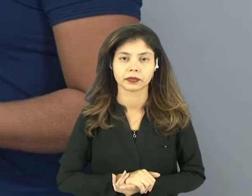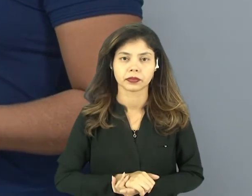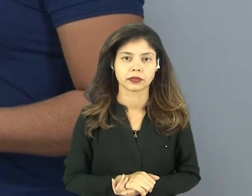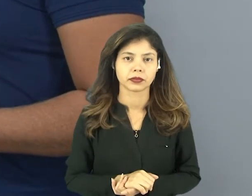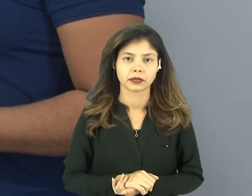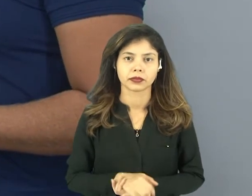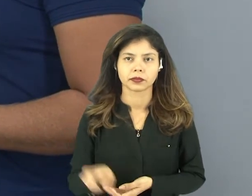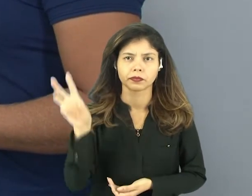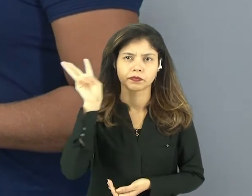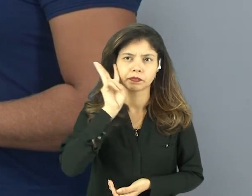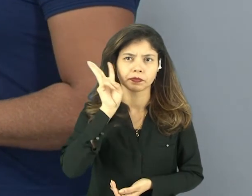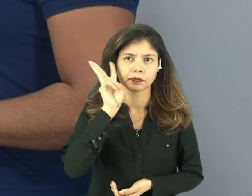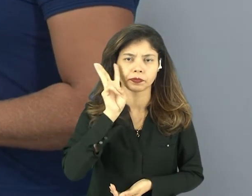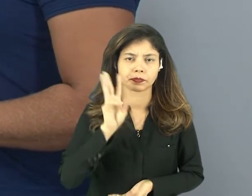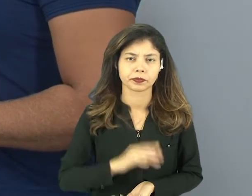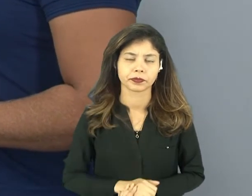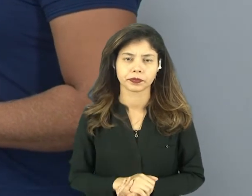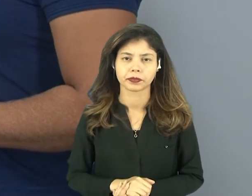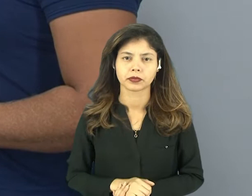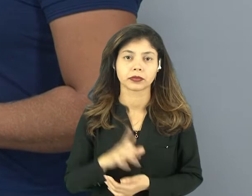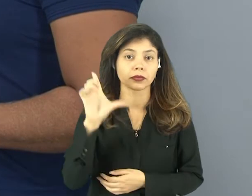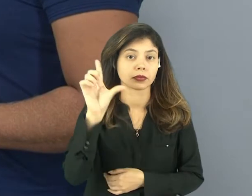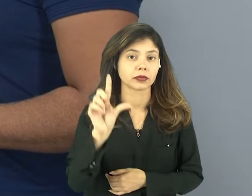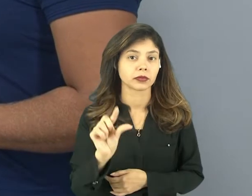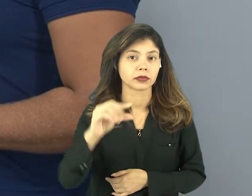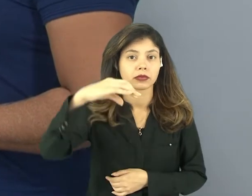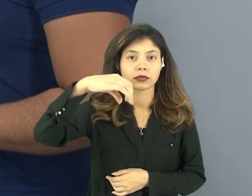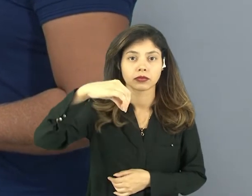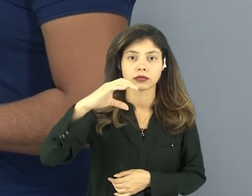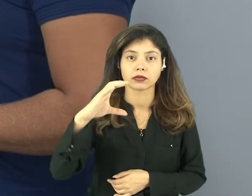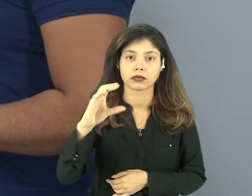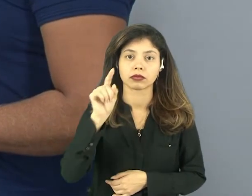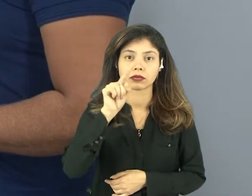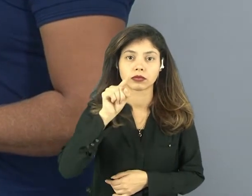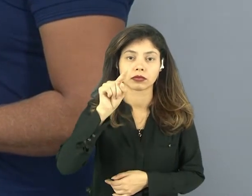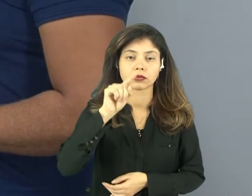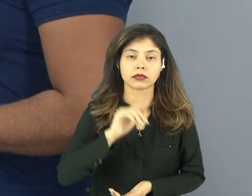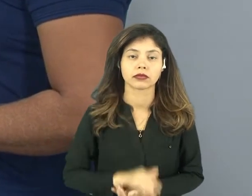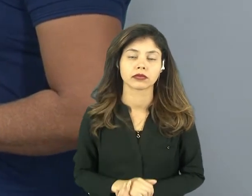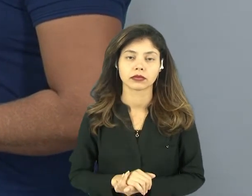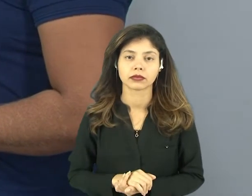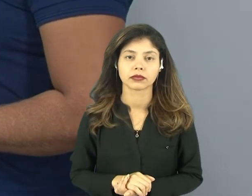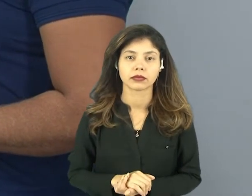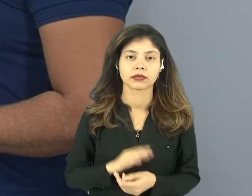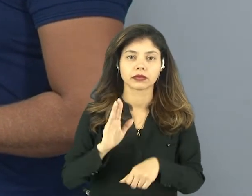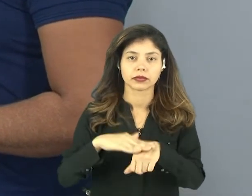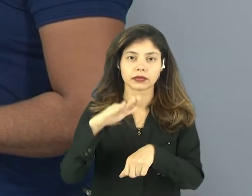Na terça-feira, a mínima 9 e a máxima